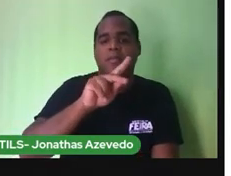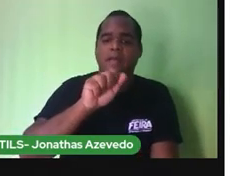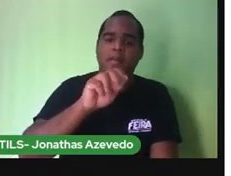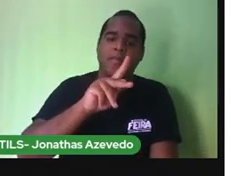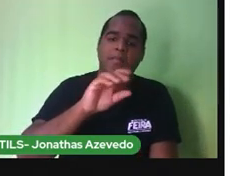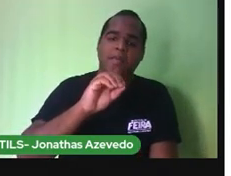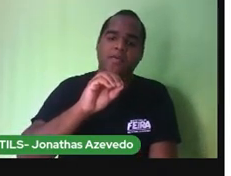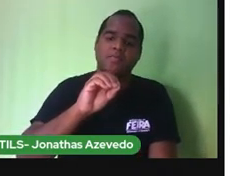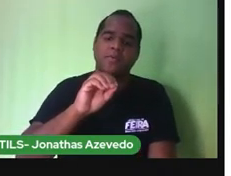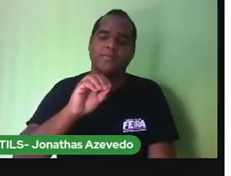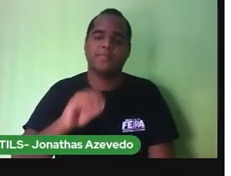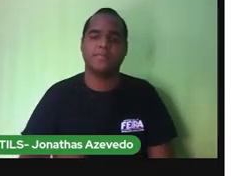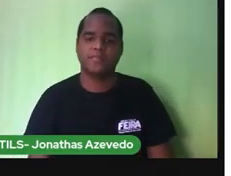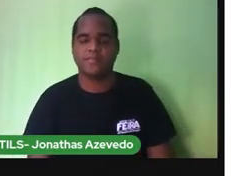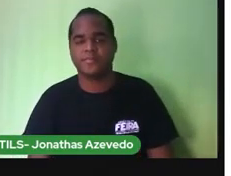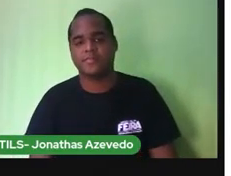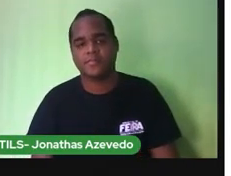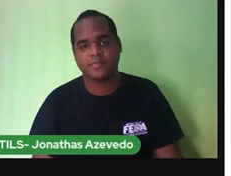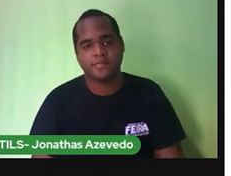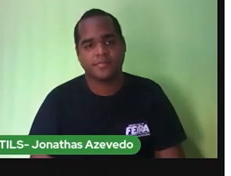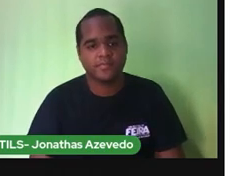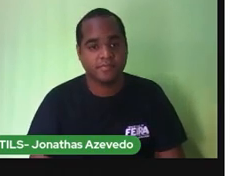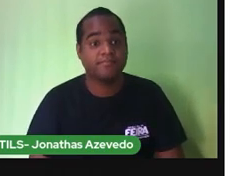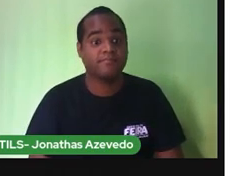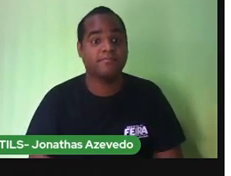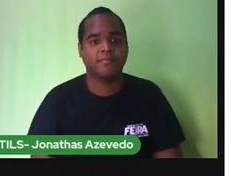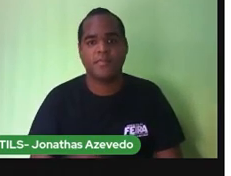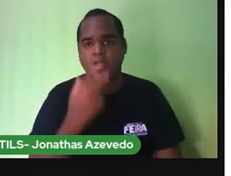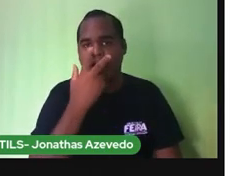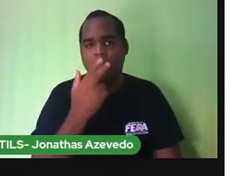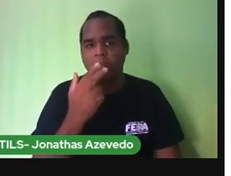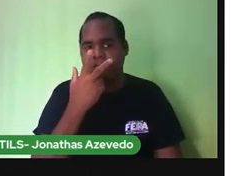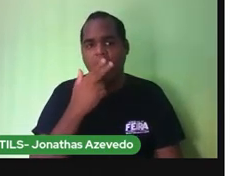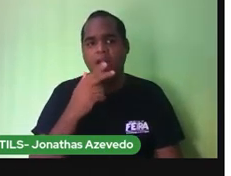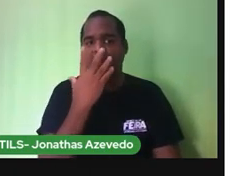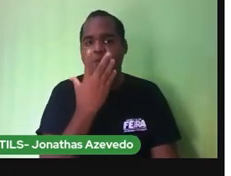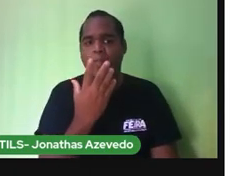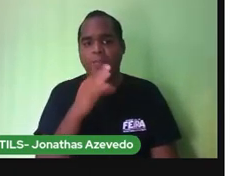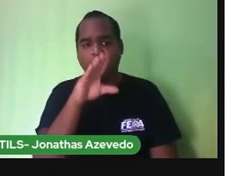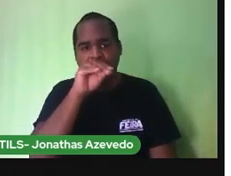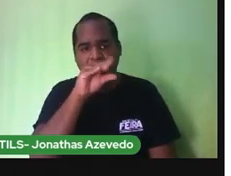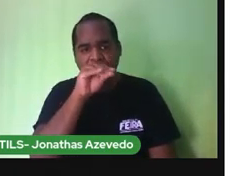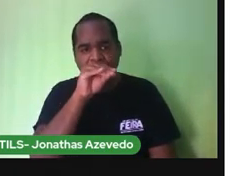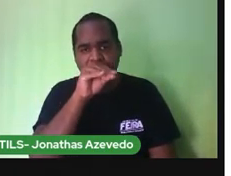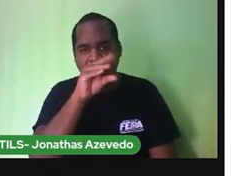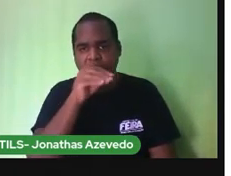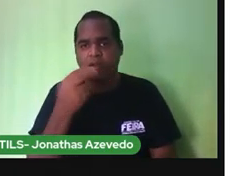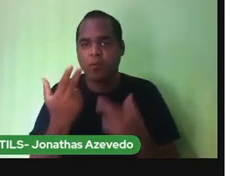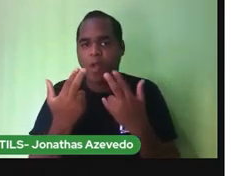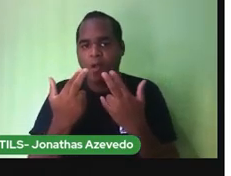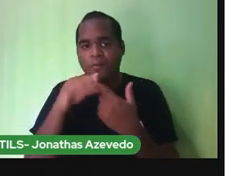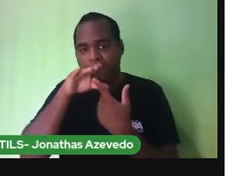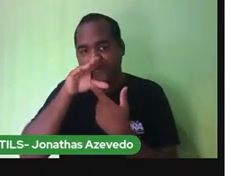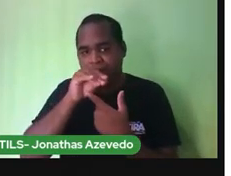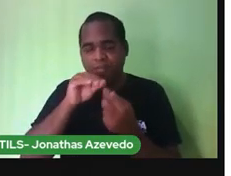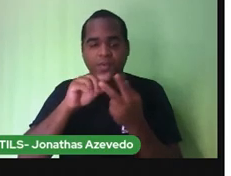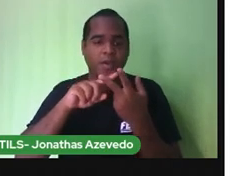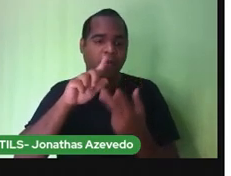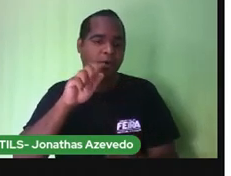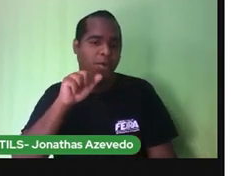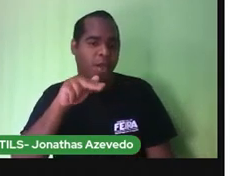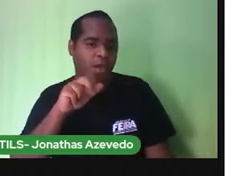marreco marreco uma árvore que parece muito com um papo tem um ganso em uma reco